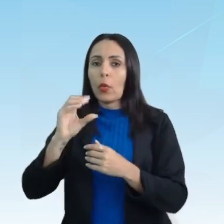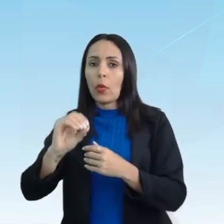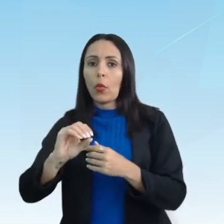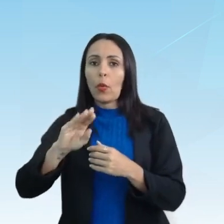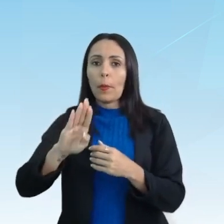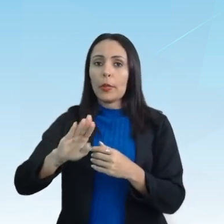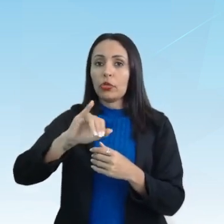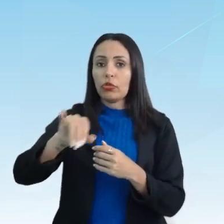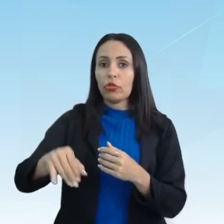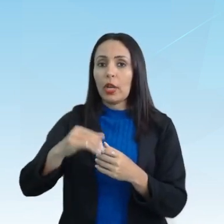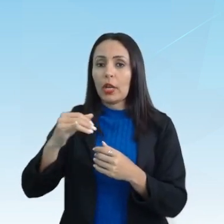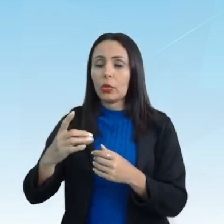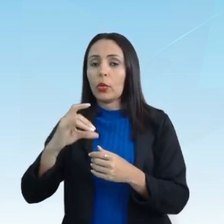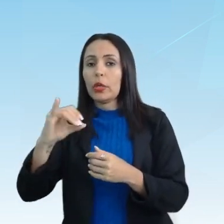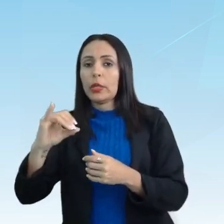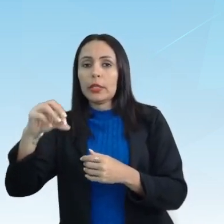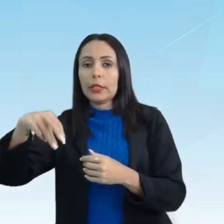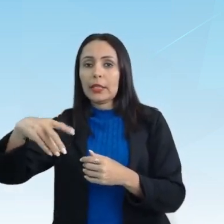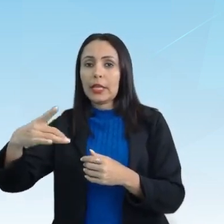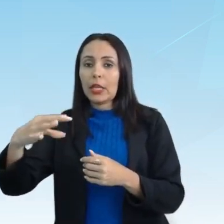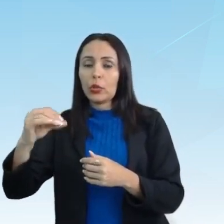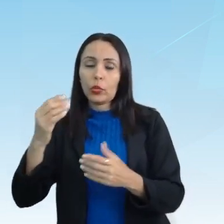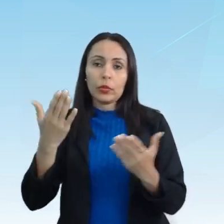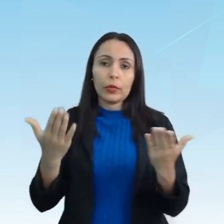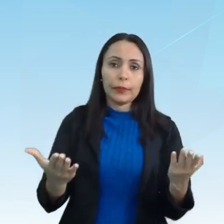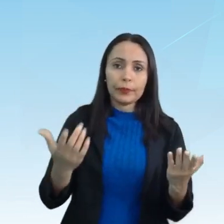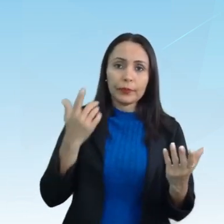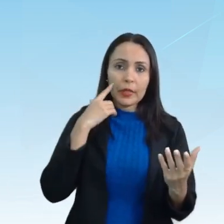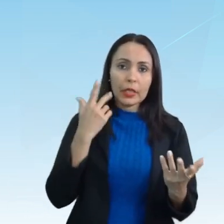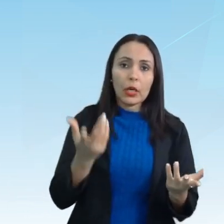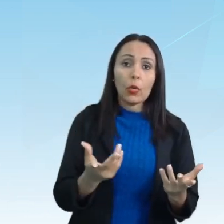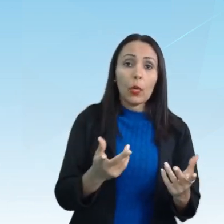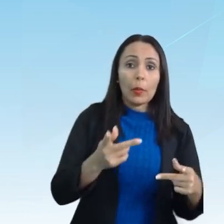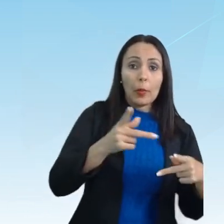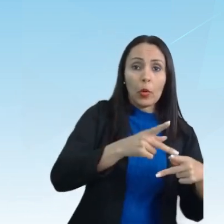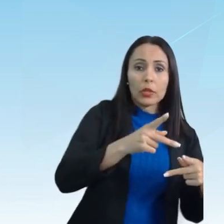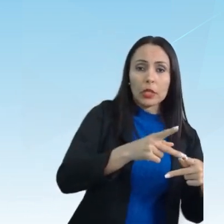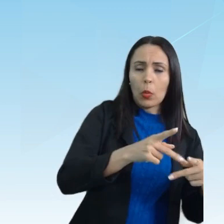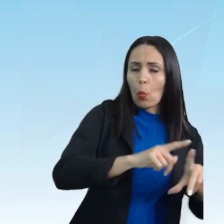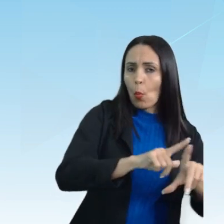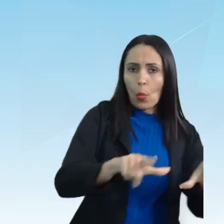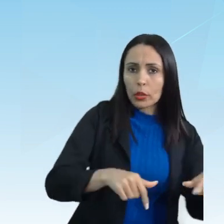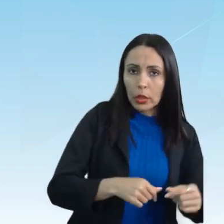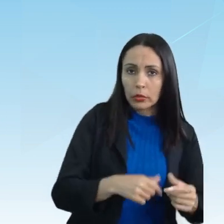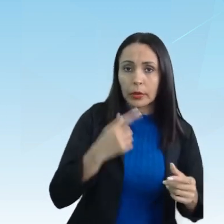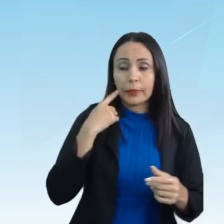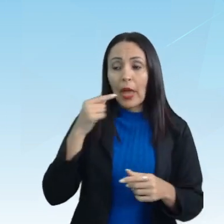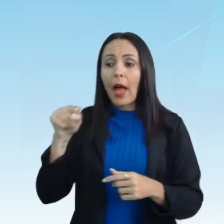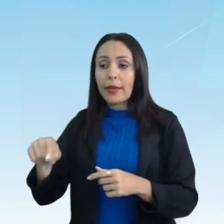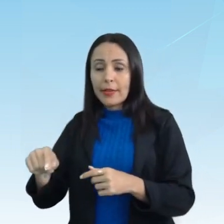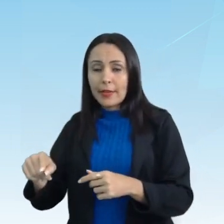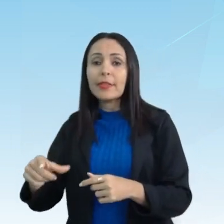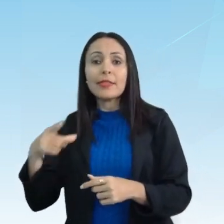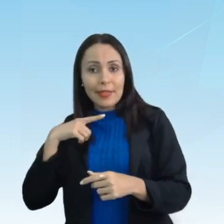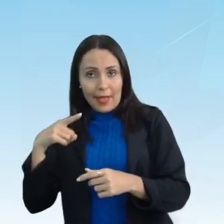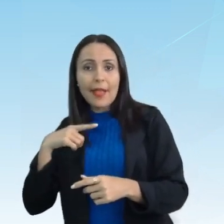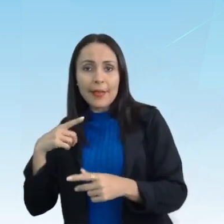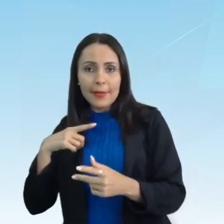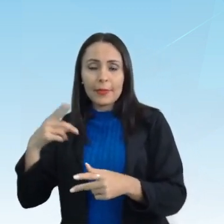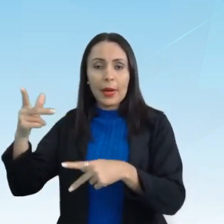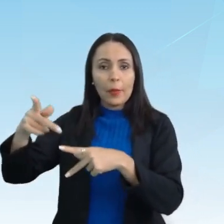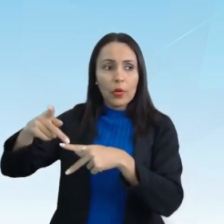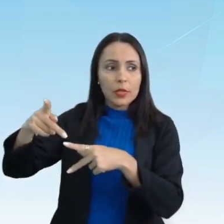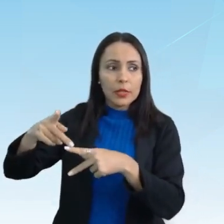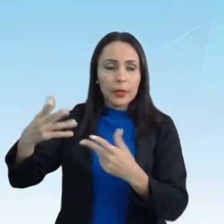por que esse nome, direto e indireto? Direto, sem preposição. Indireto, com preposição.